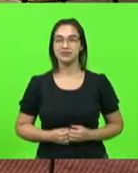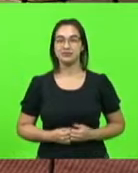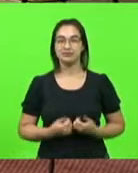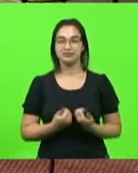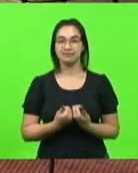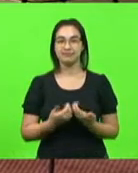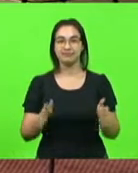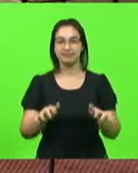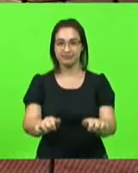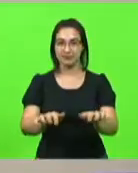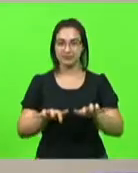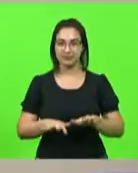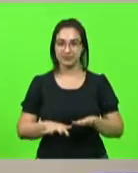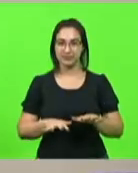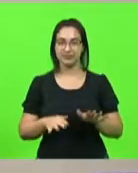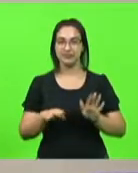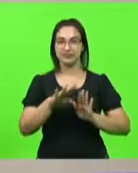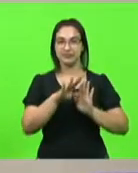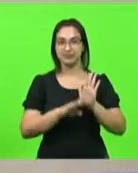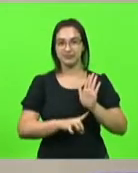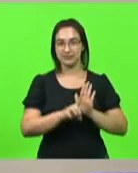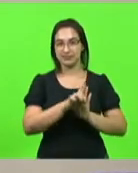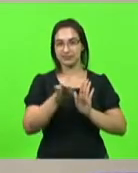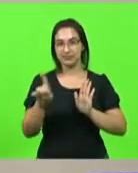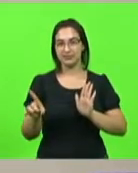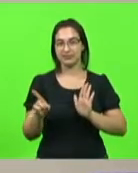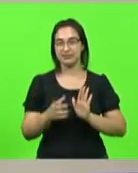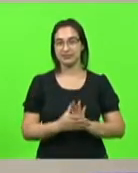Reaberta a sessão, passamos à ordem do dia.